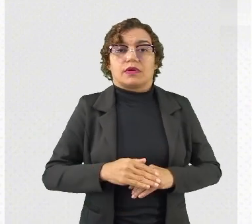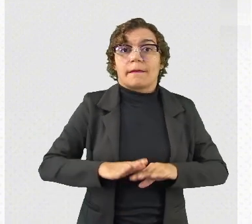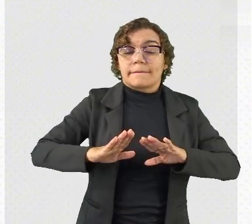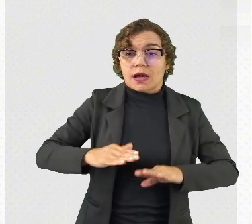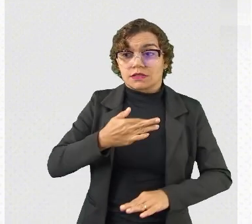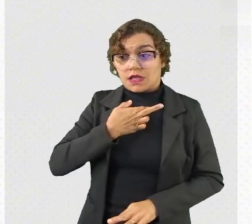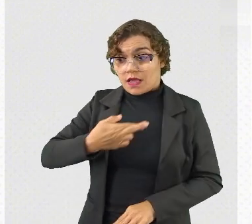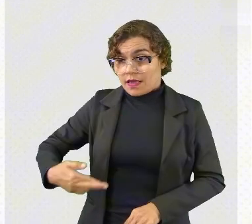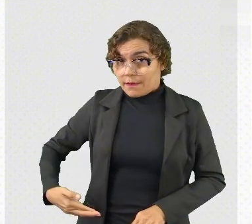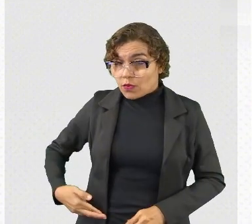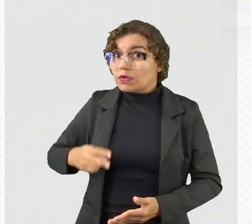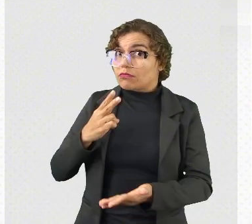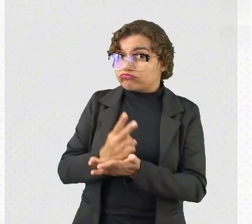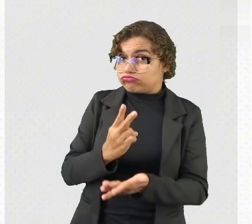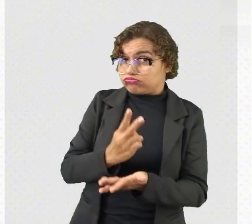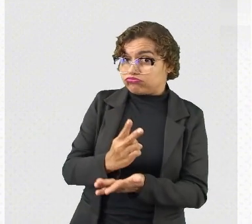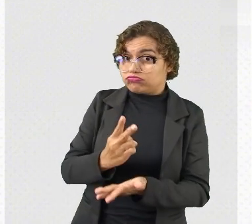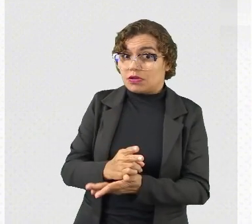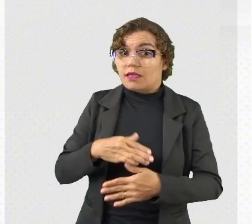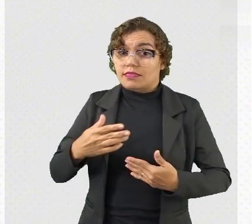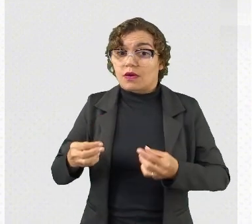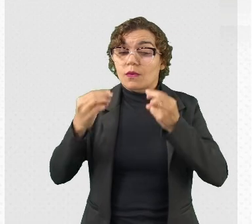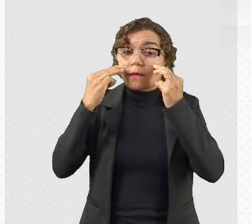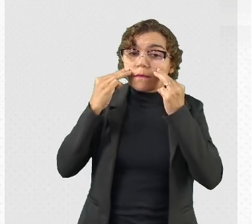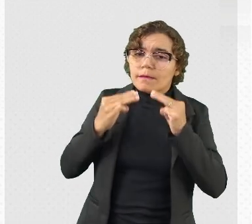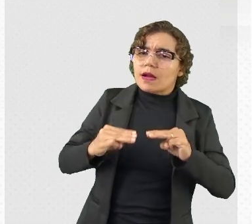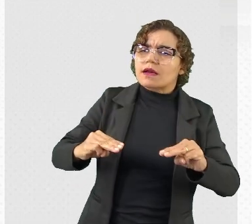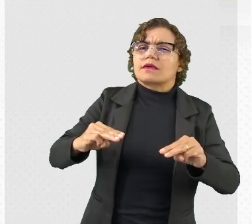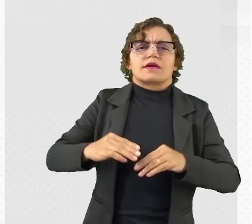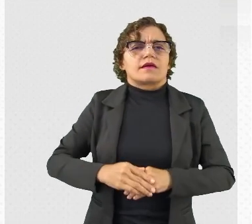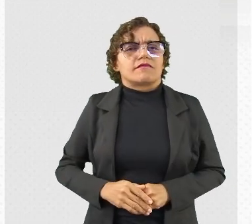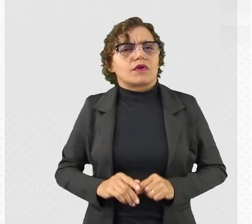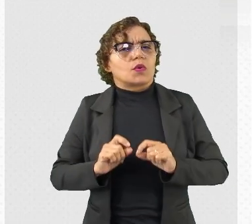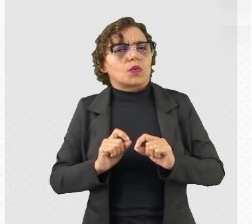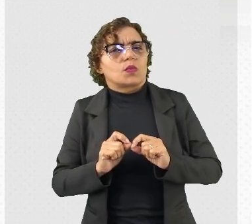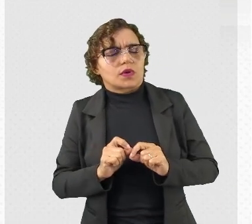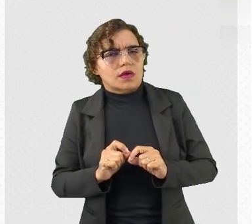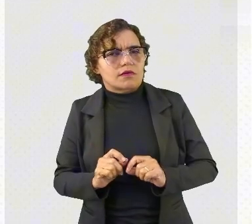república ela é mantida. E o Maquiavel, ele vai trabalhar nesse